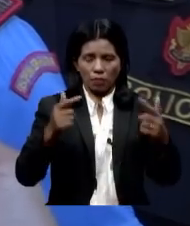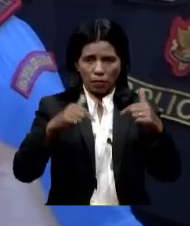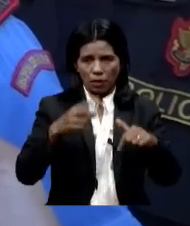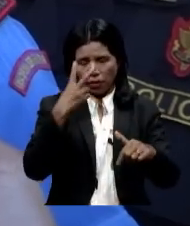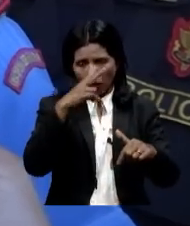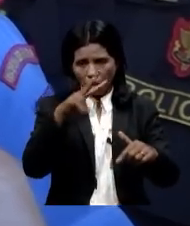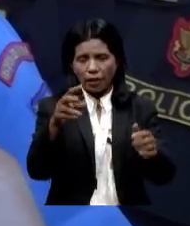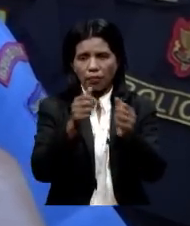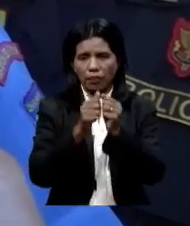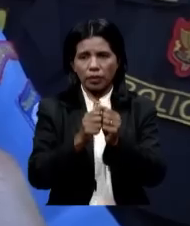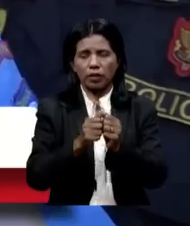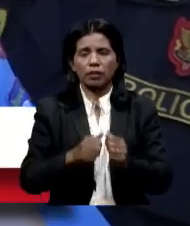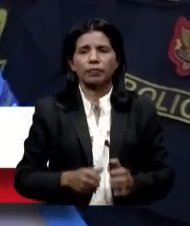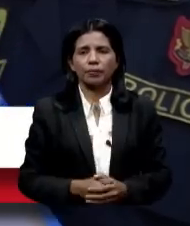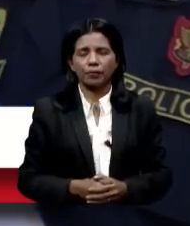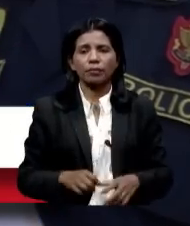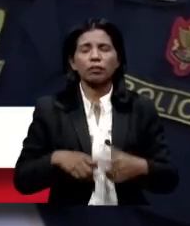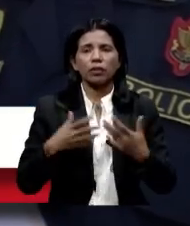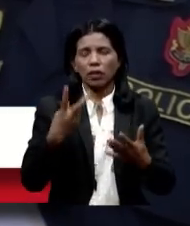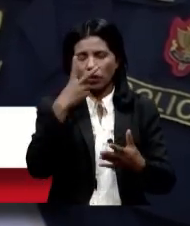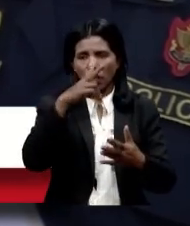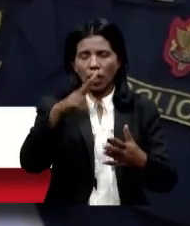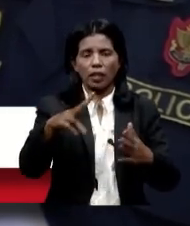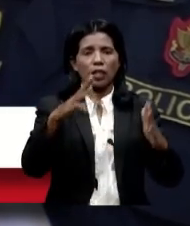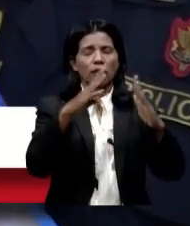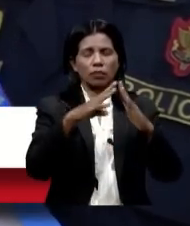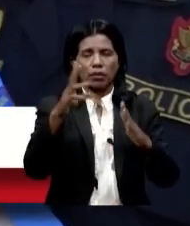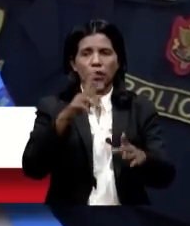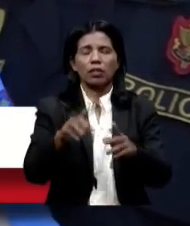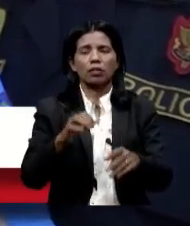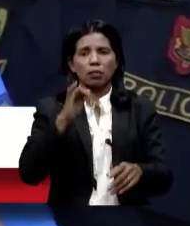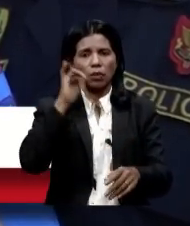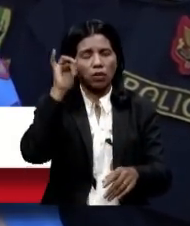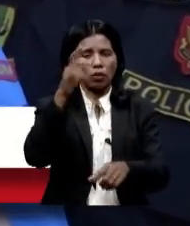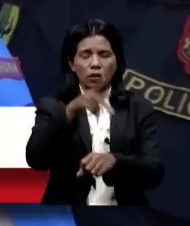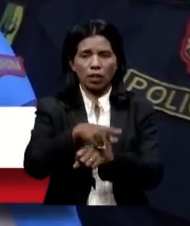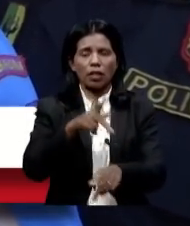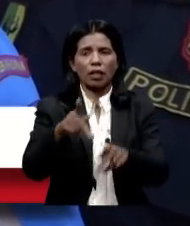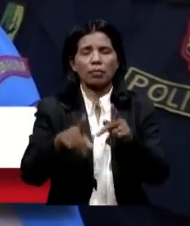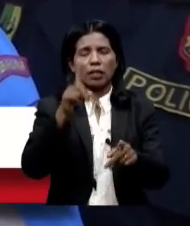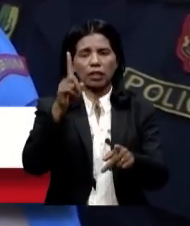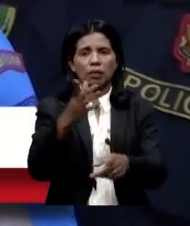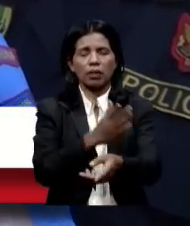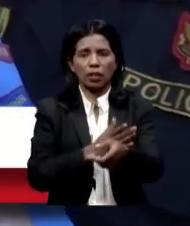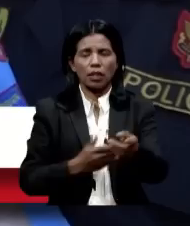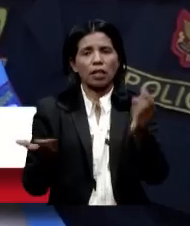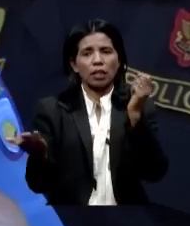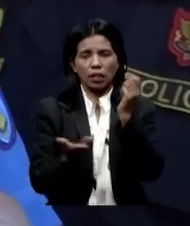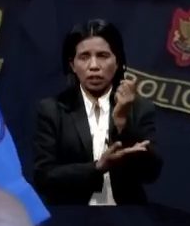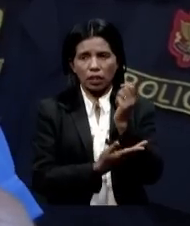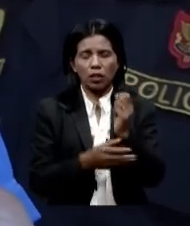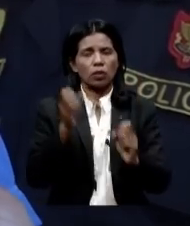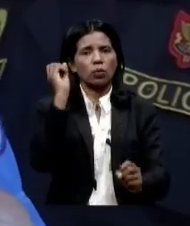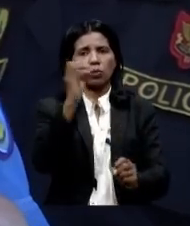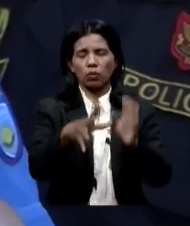muito para ir postar de novo para tu vencer para tu aí postar de novo comunidade também por causa mais da nossa tancane que tanta tudo a